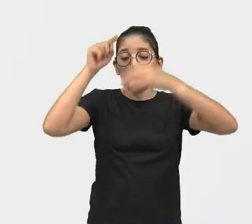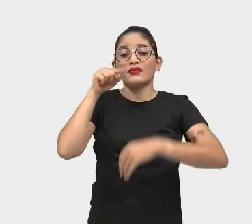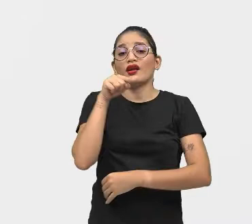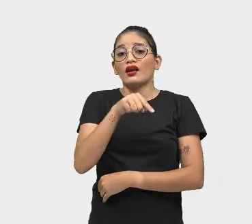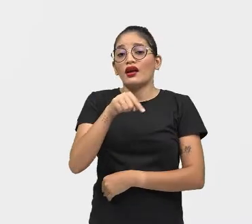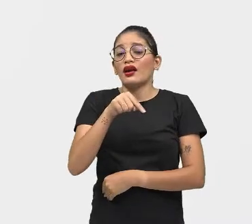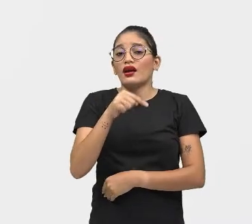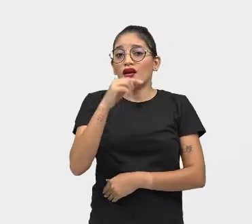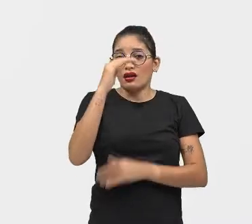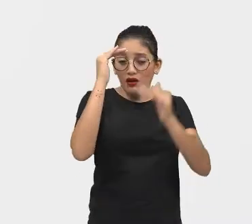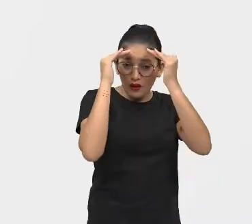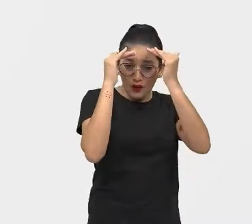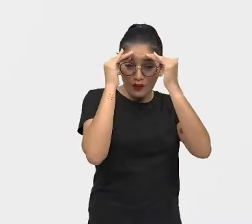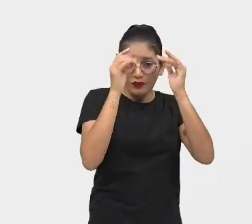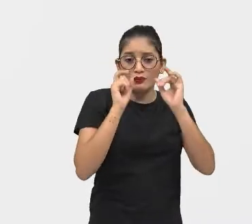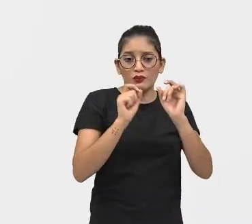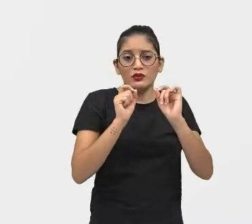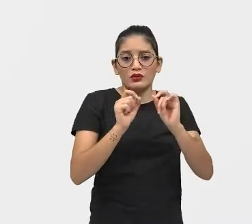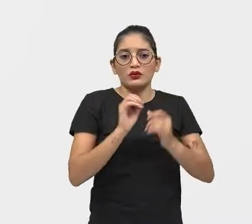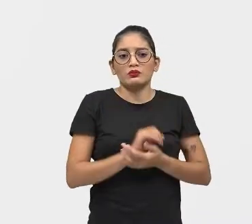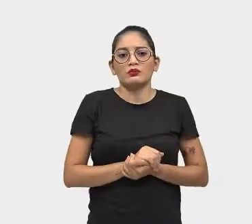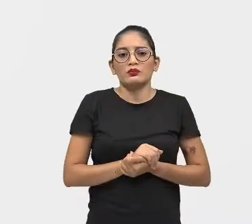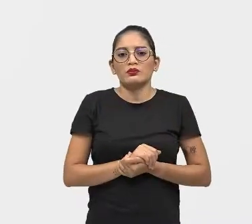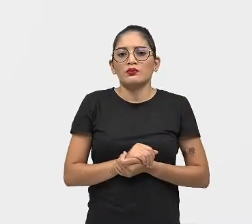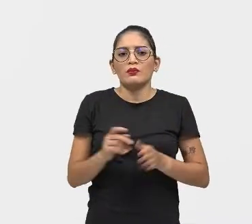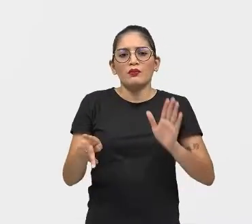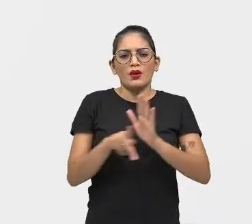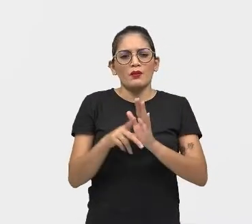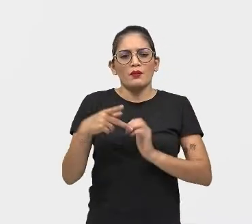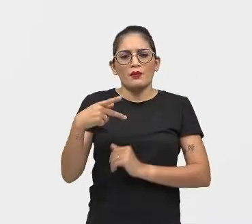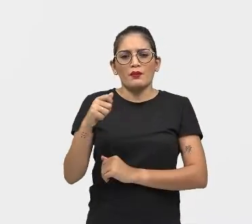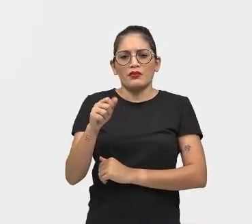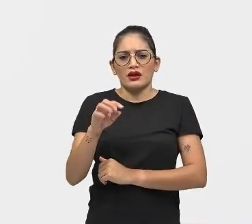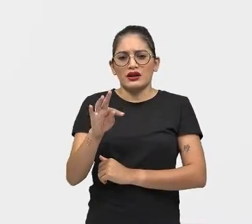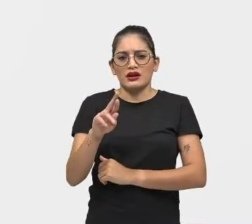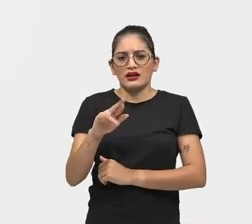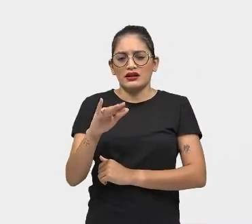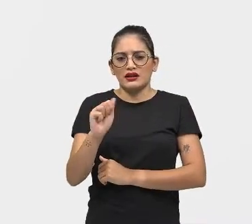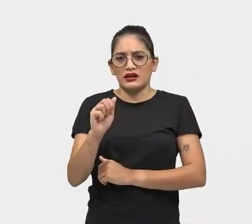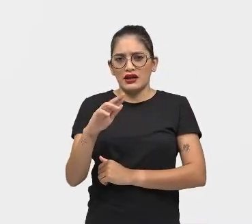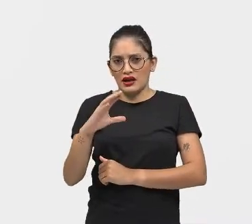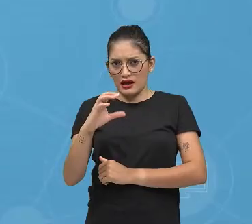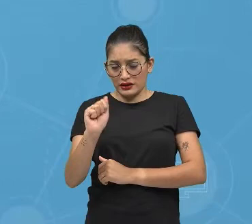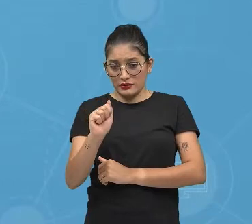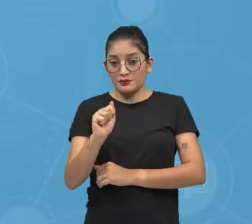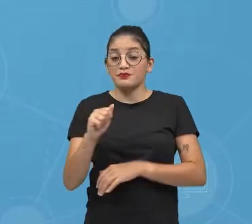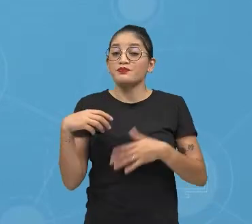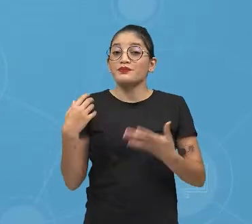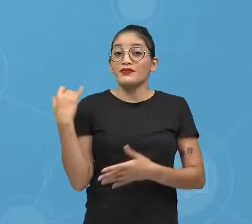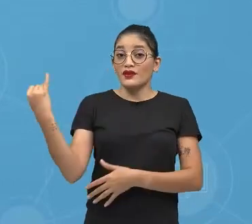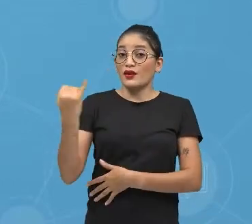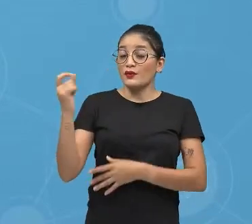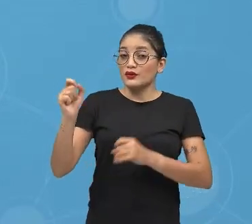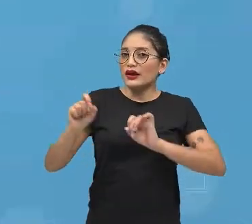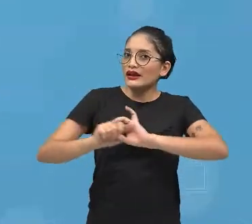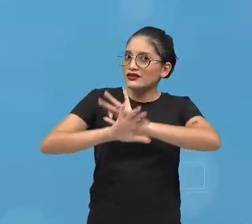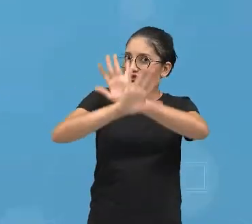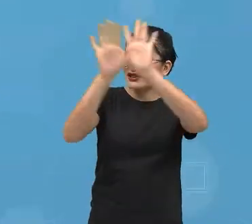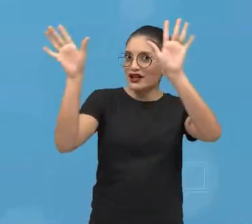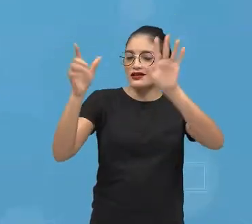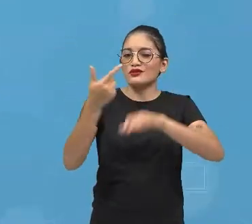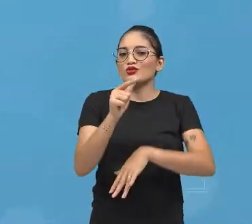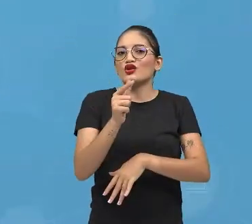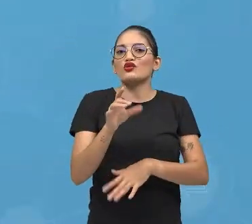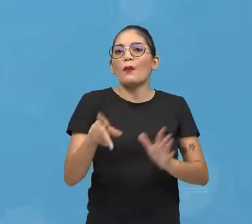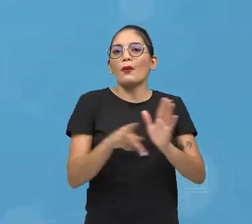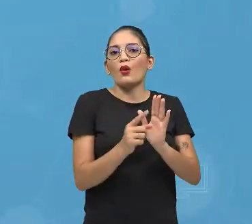obedece à autoridade do patriarca. Muito bem. É importante vocês terem claro que nós não temos